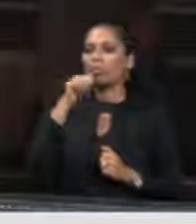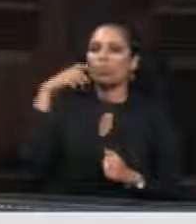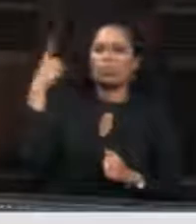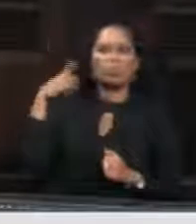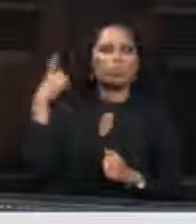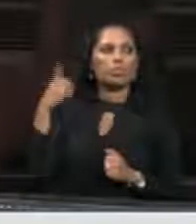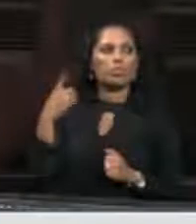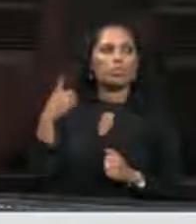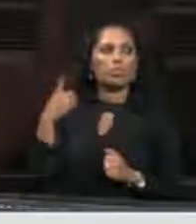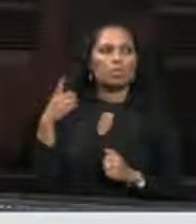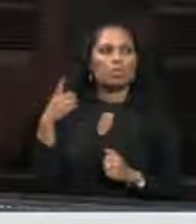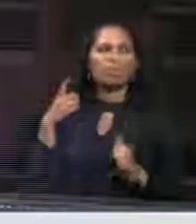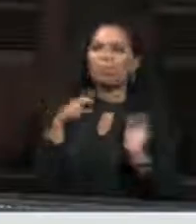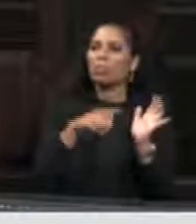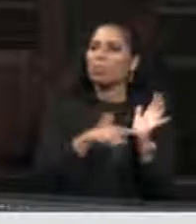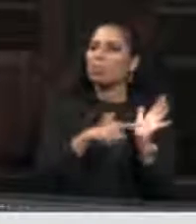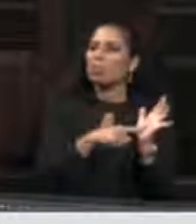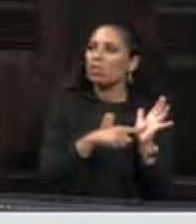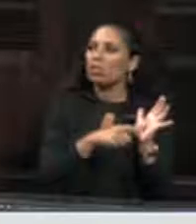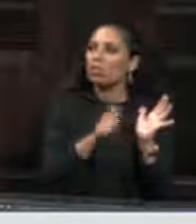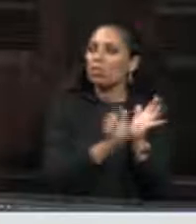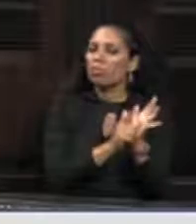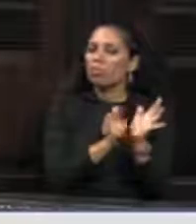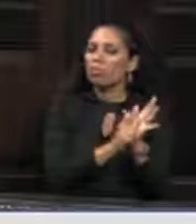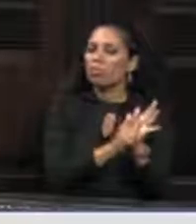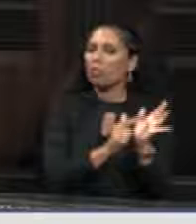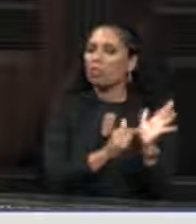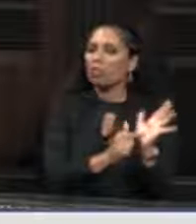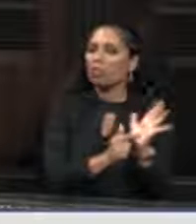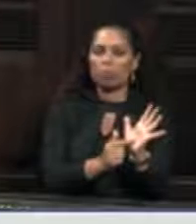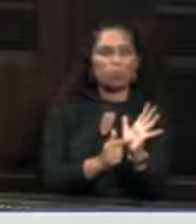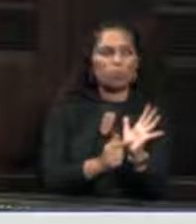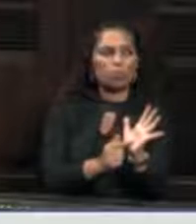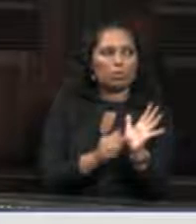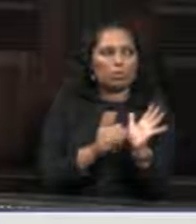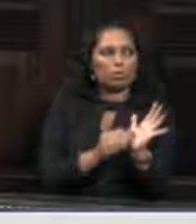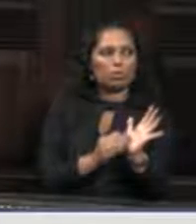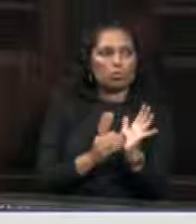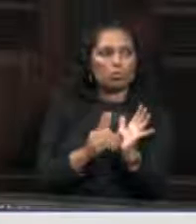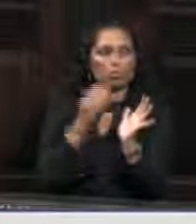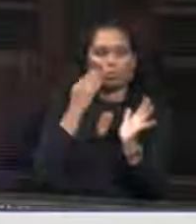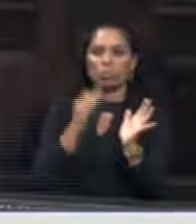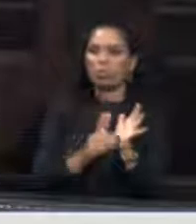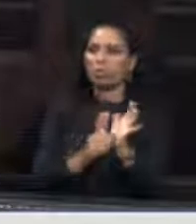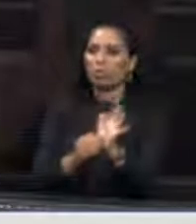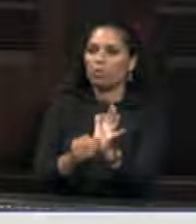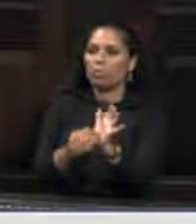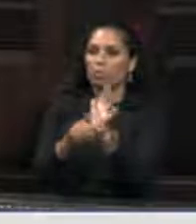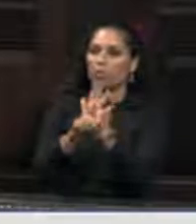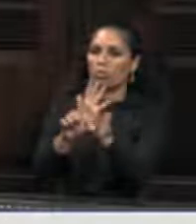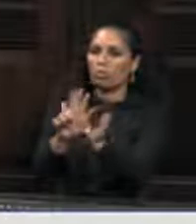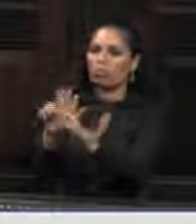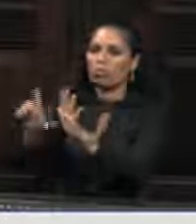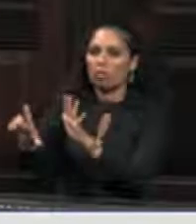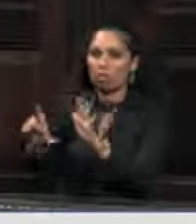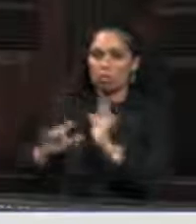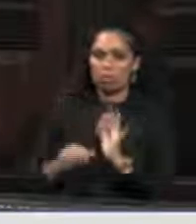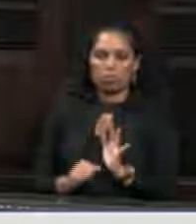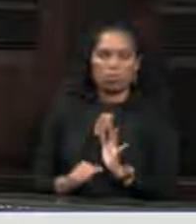para a lista que traz exatamente esse projeto.